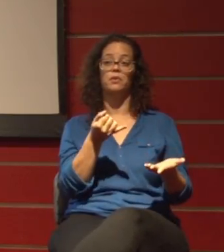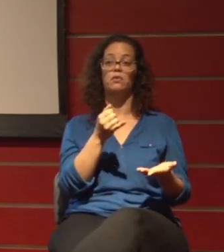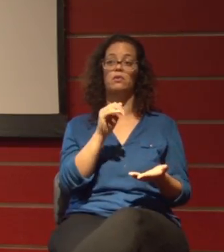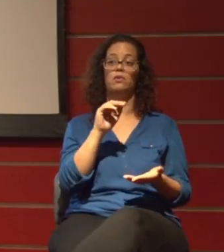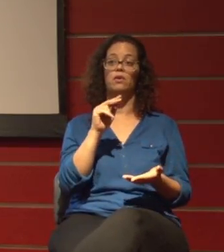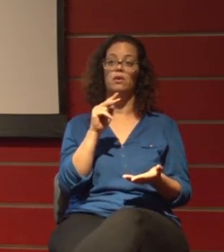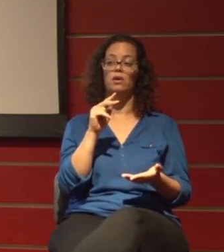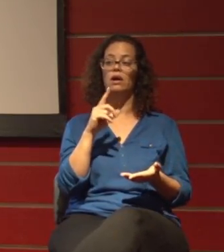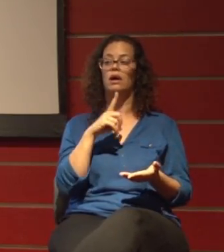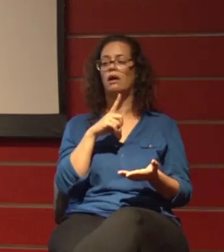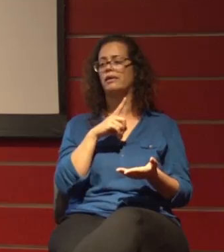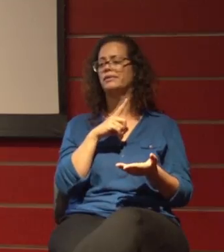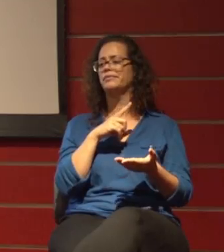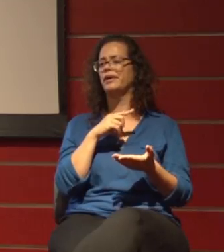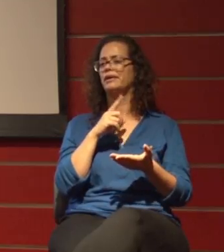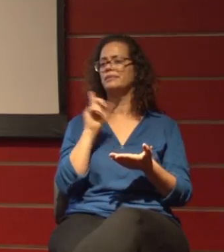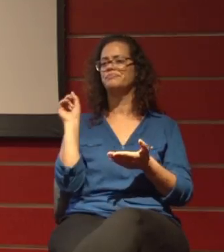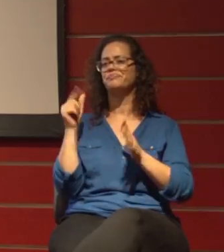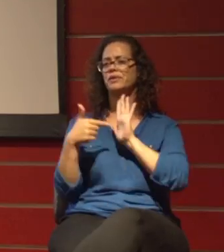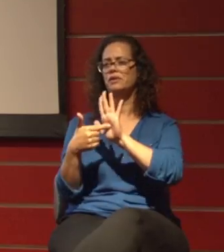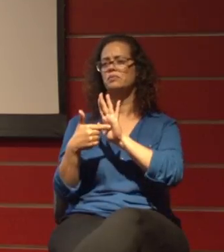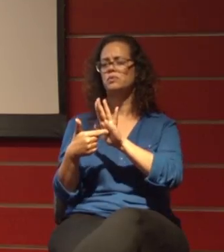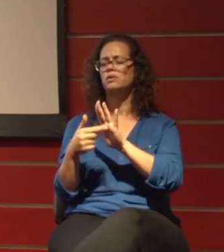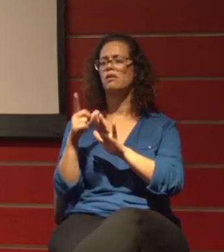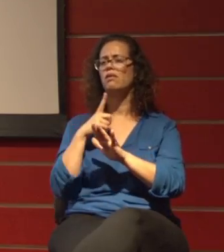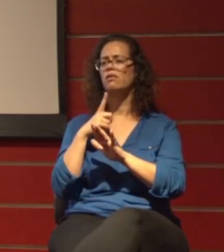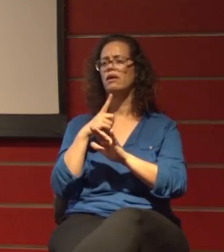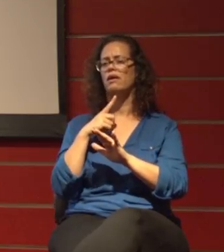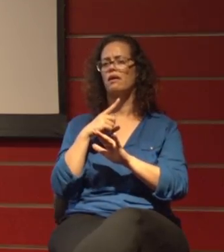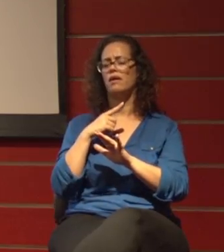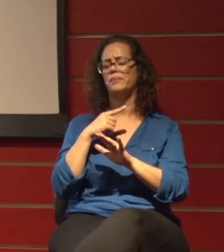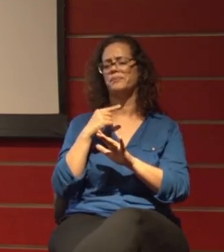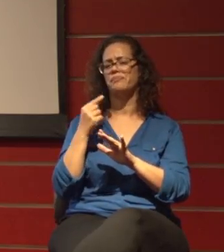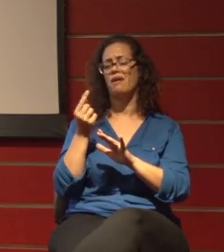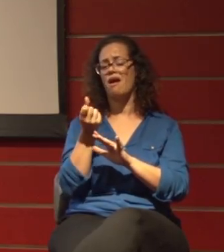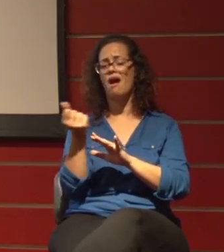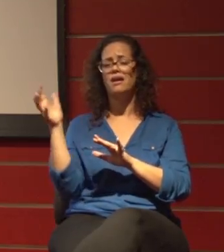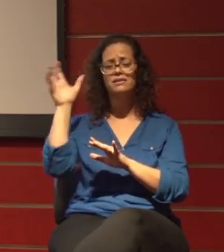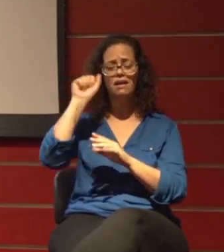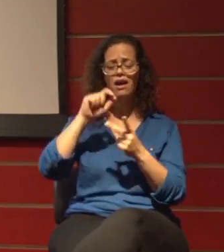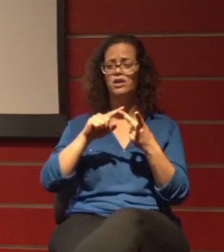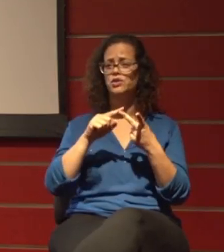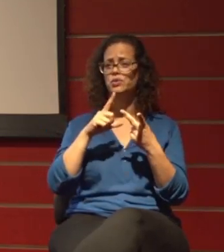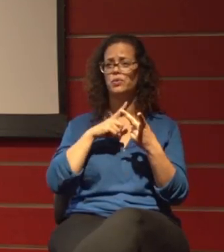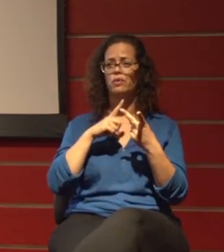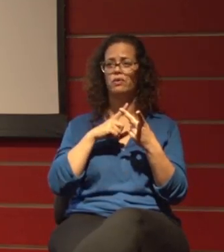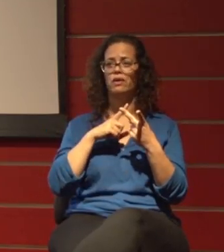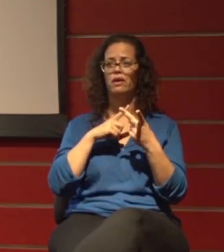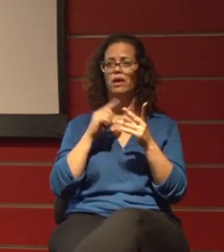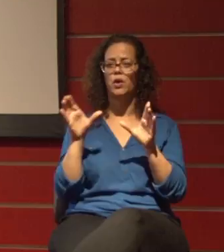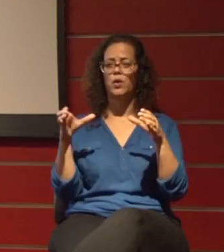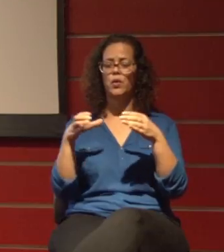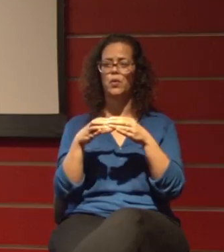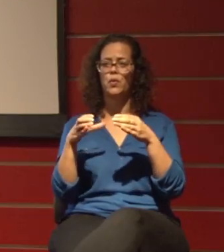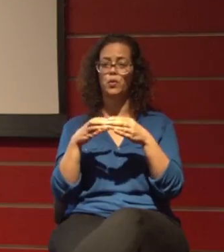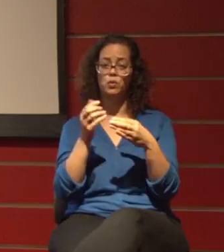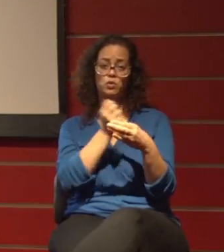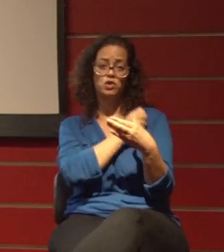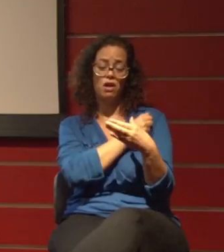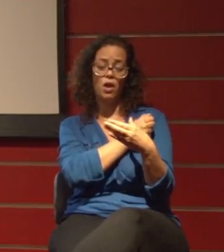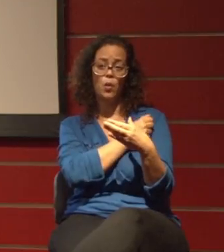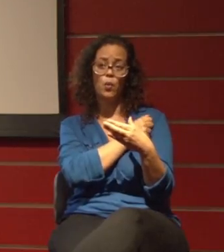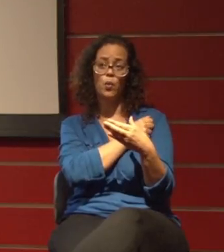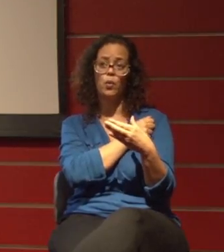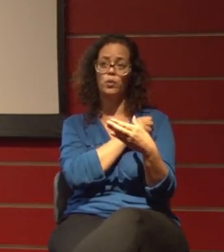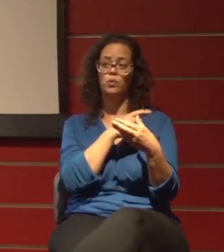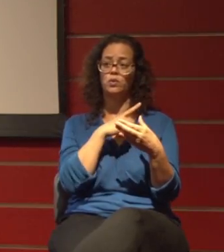to G você tem eh você tem asiático Você tem o negro os alunos né grupo de alun o grupo de alunos o